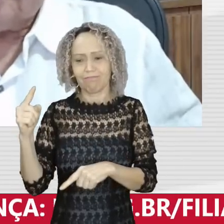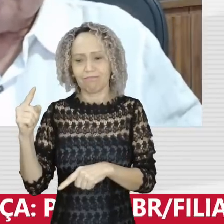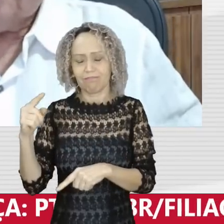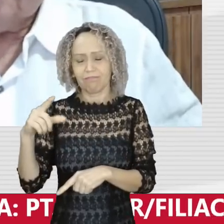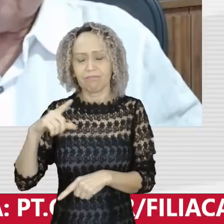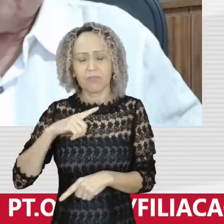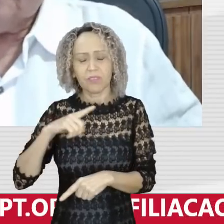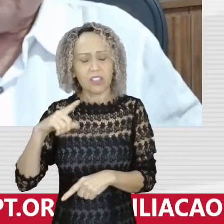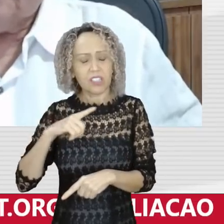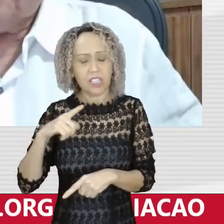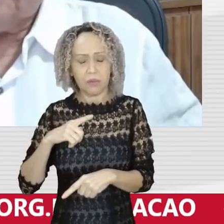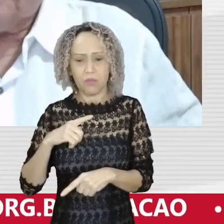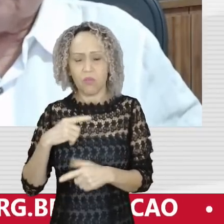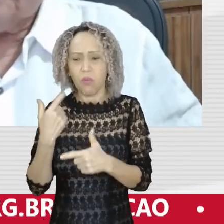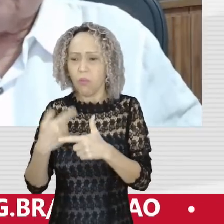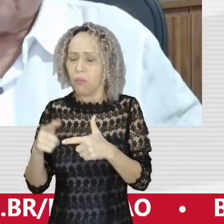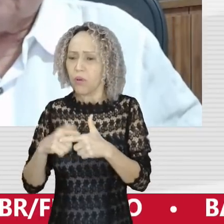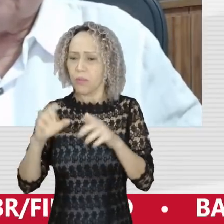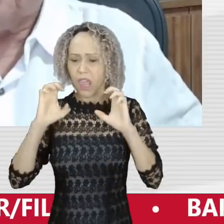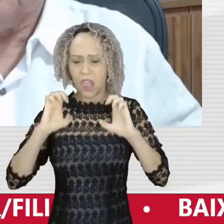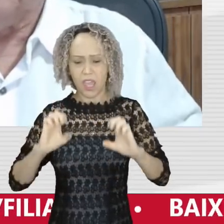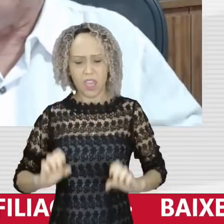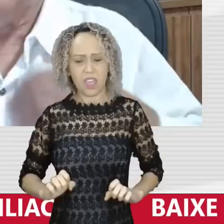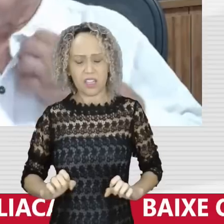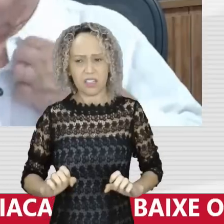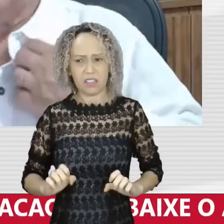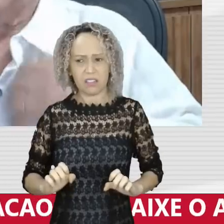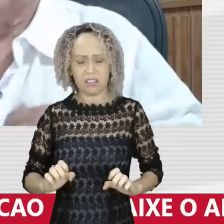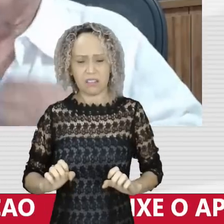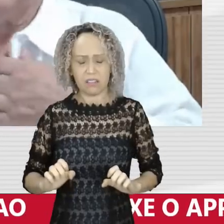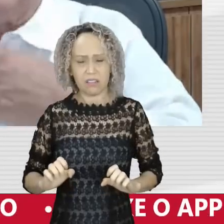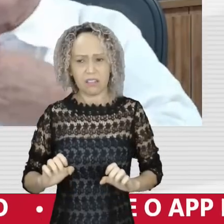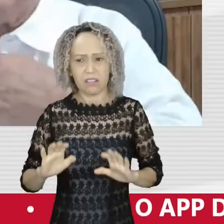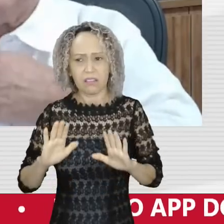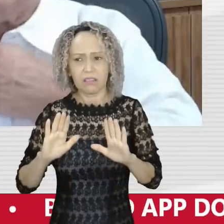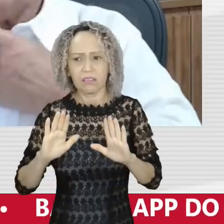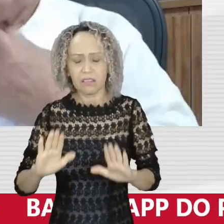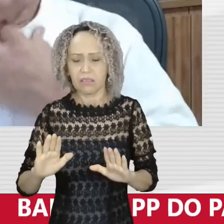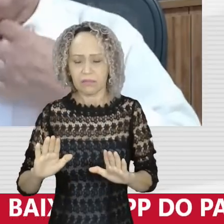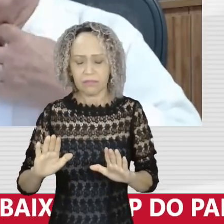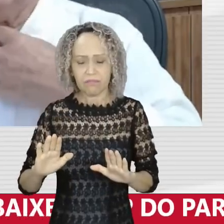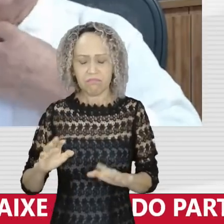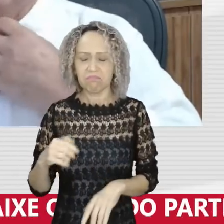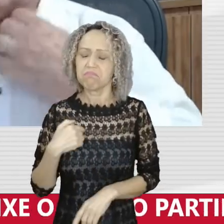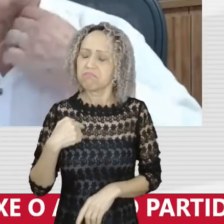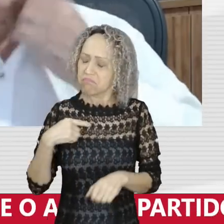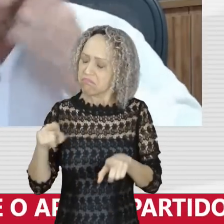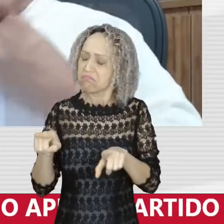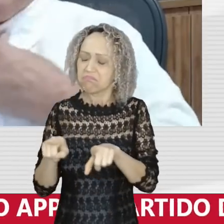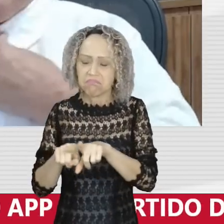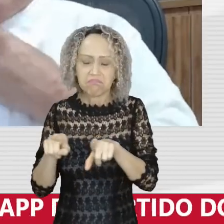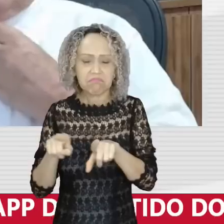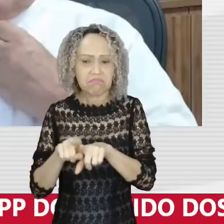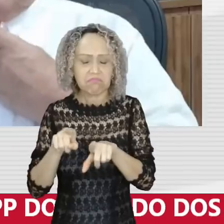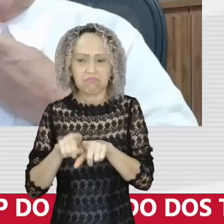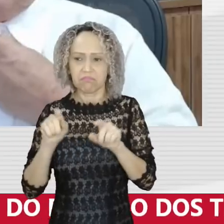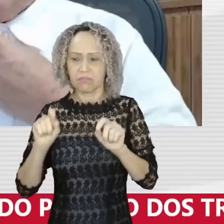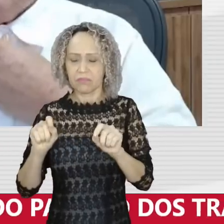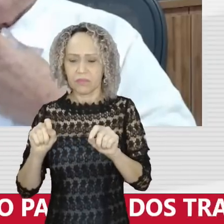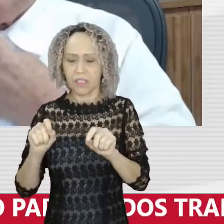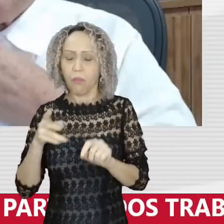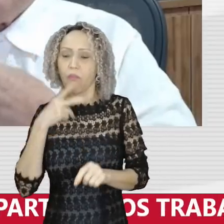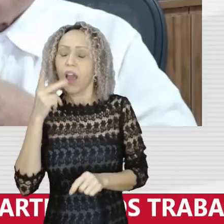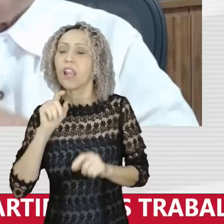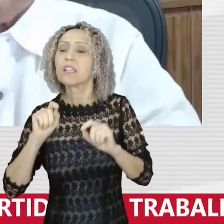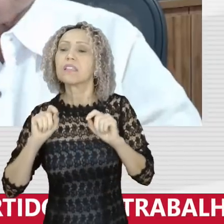ser superada com a minha disposição também de mudança e de colaborar. Então, nós estamos falando